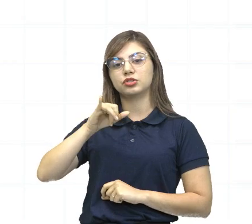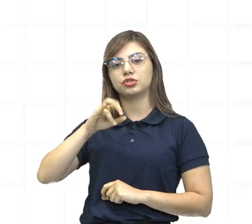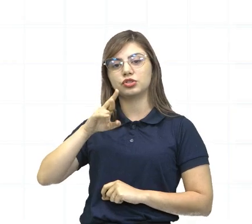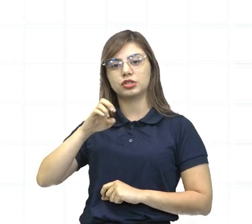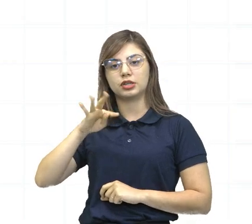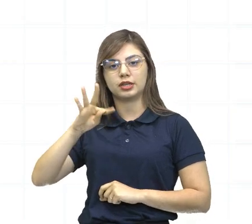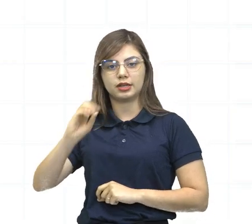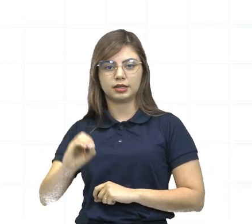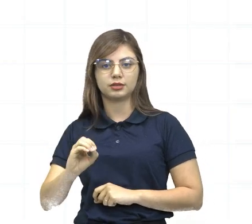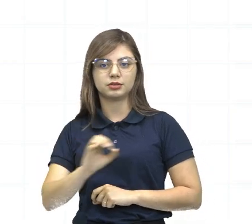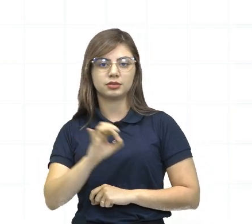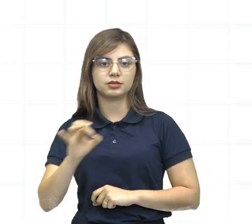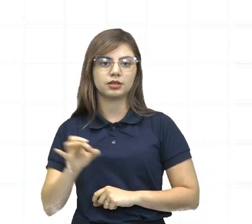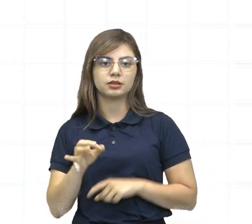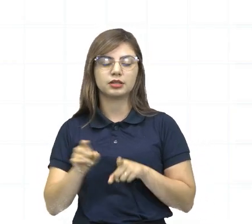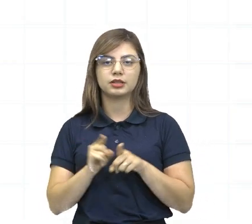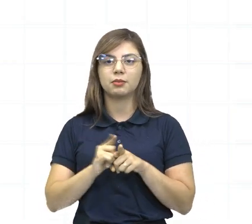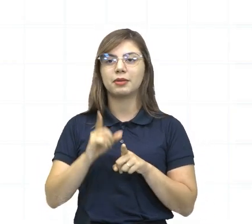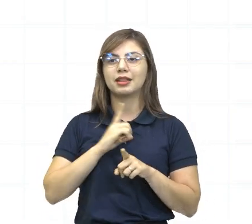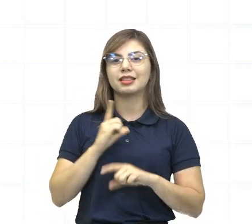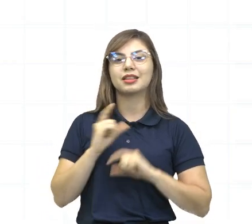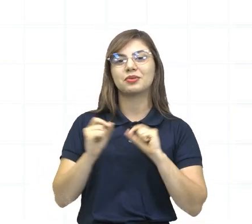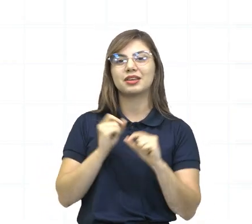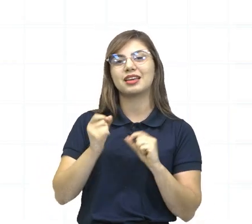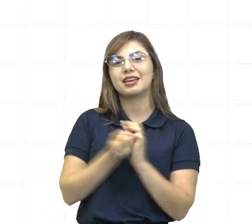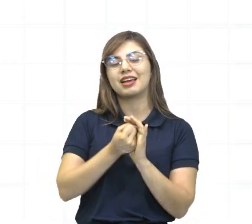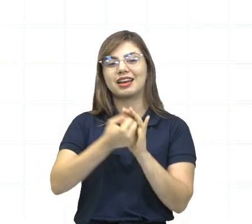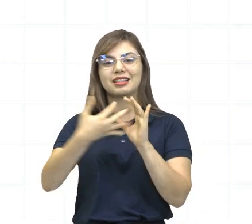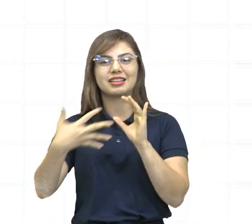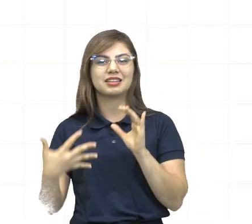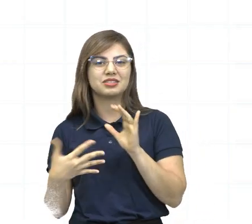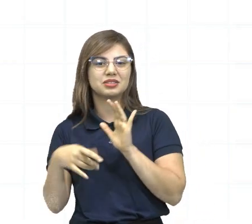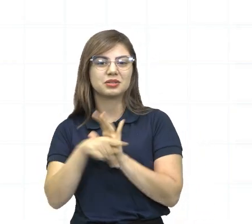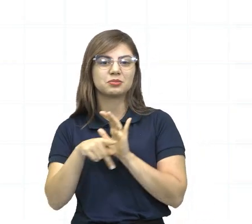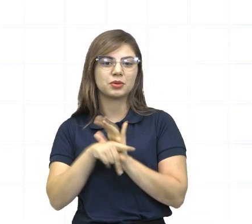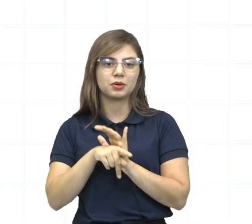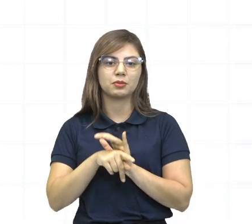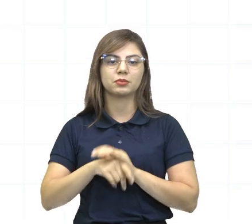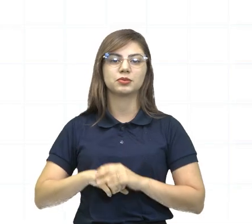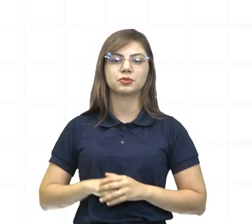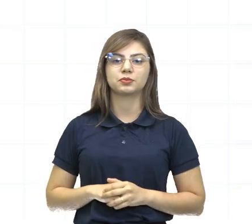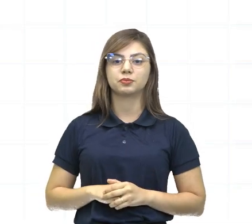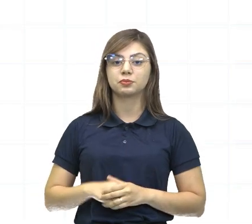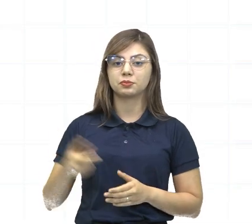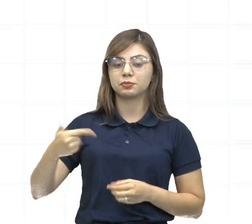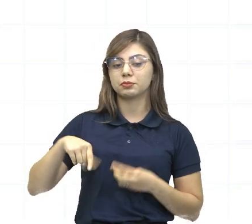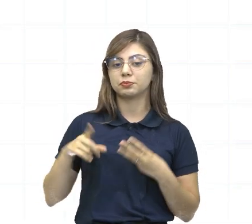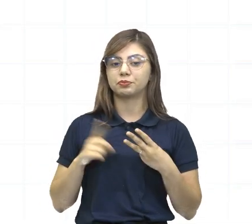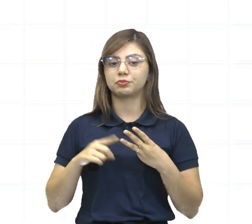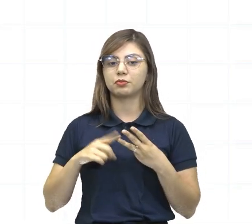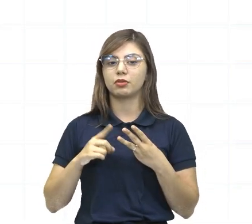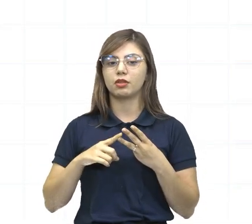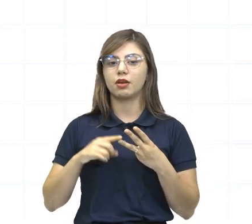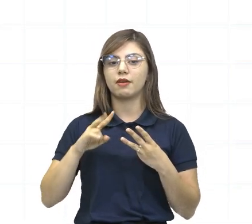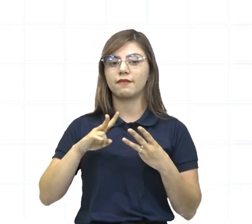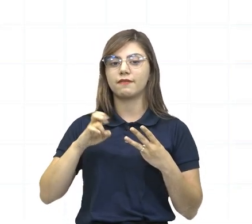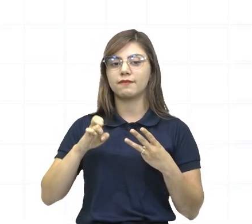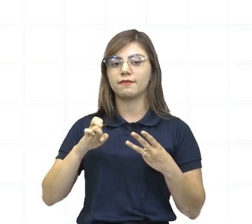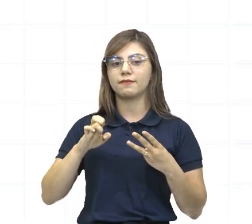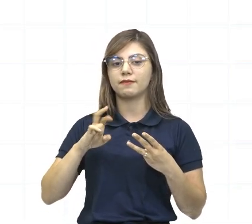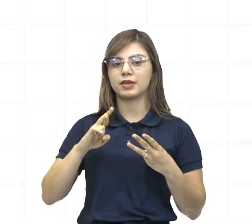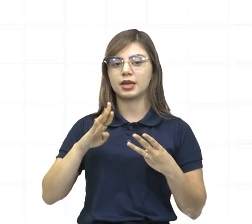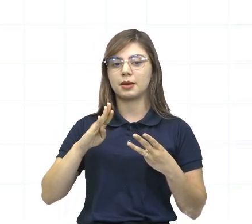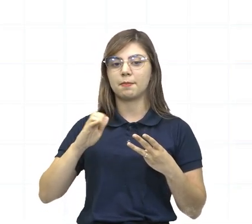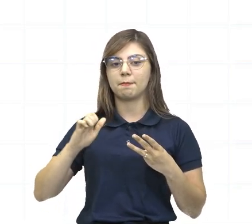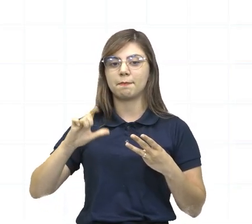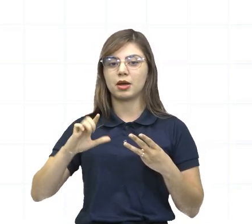e também cheio de camadas. Aí nós temos em azul, olha, ó, Verbal Cues. Cues são